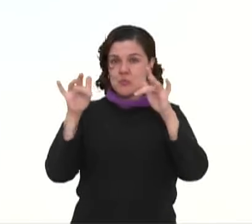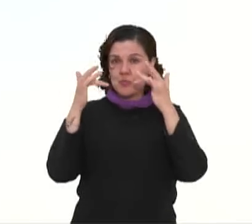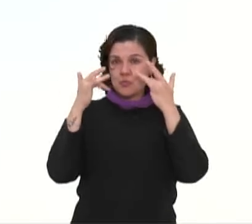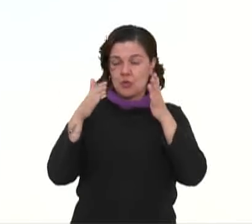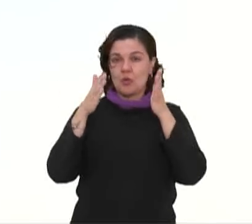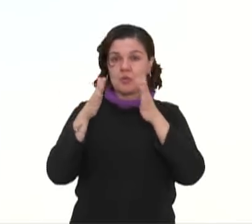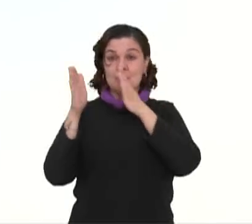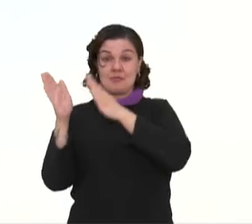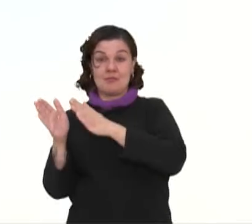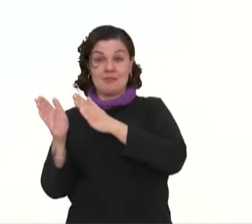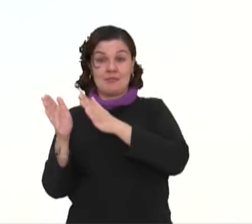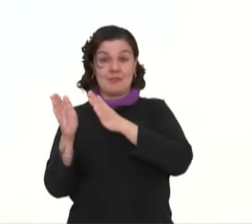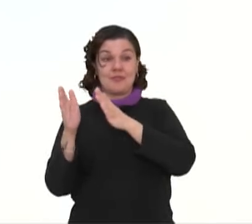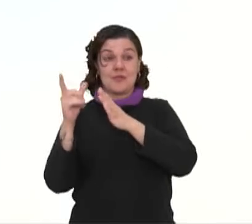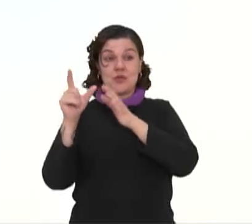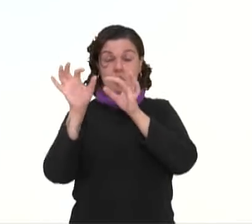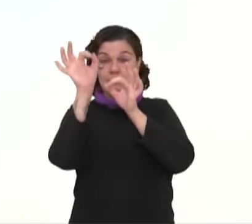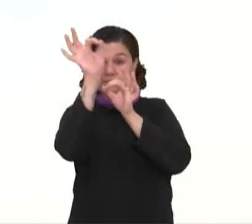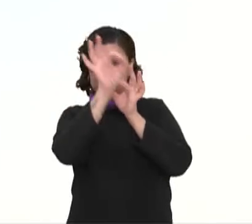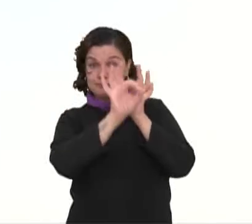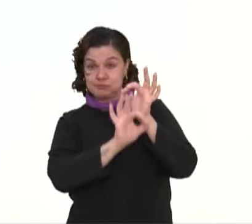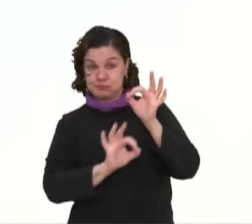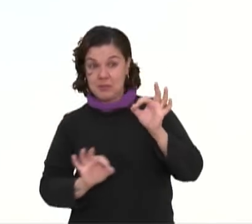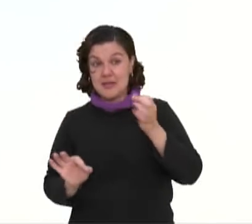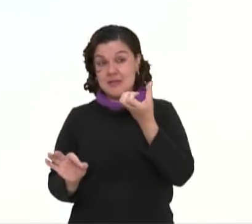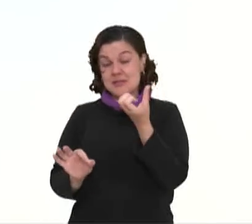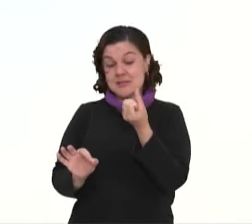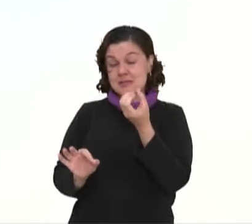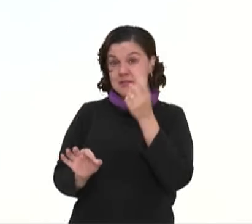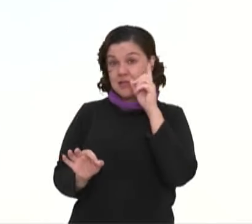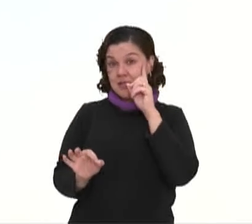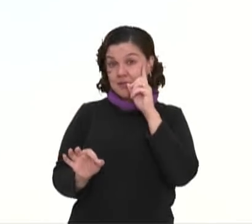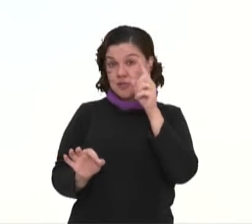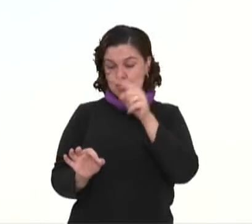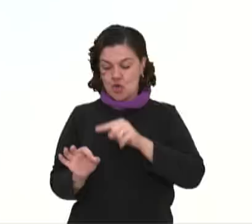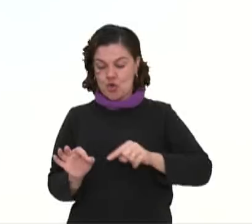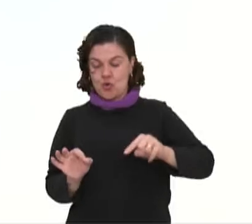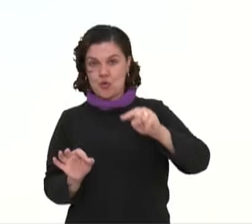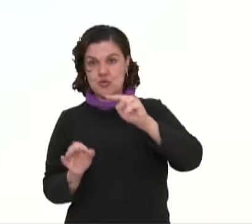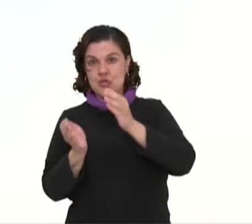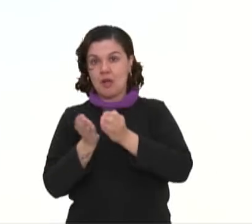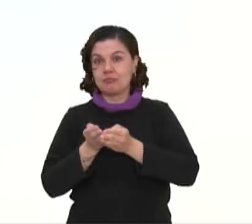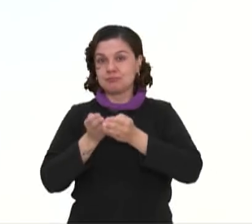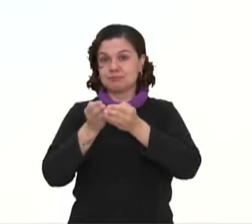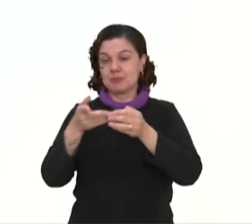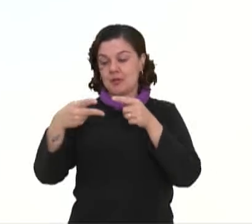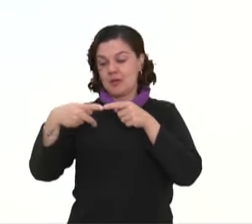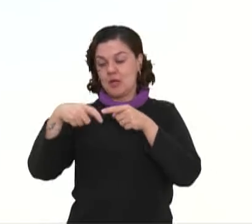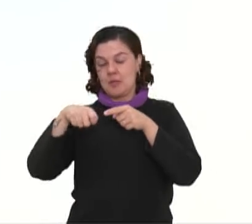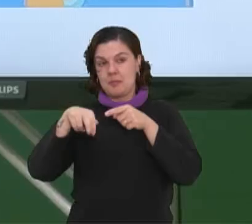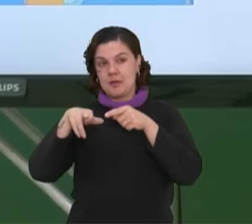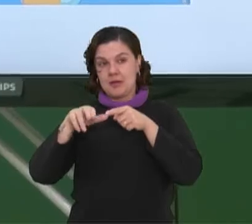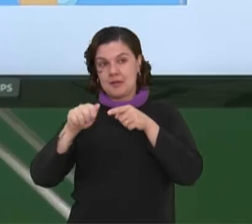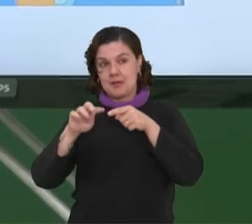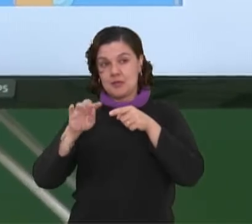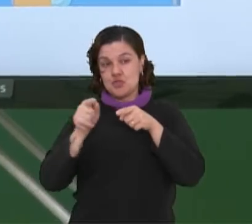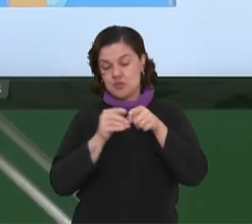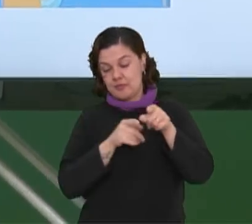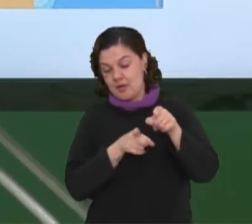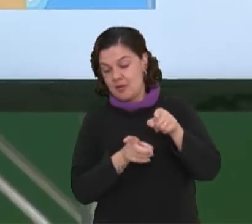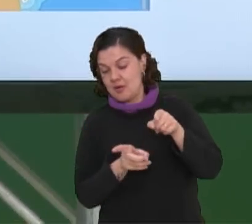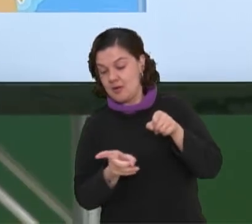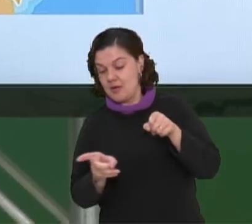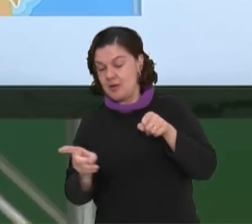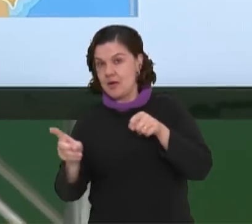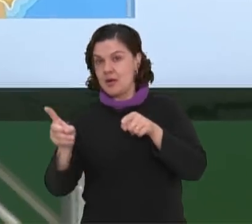lado esquerdo, mais longo, até 60 dias. Chegava aqui ao porto de Paraty, vinha então até